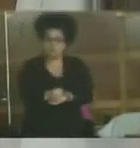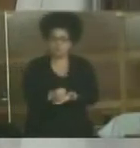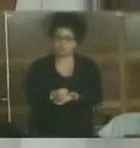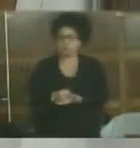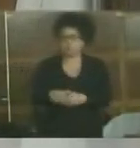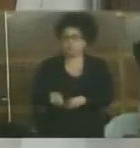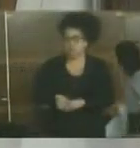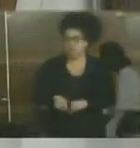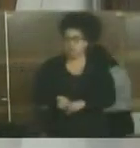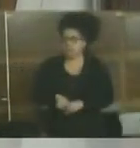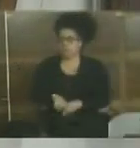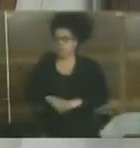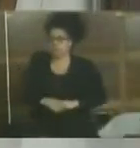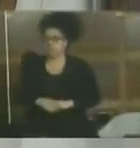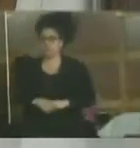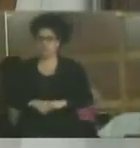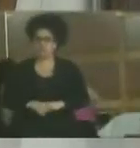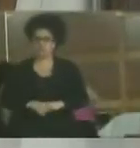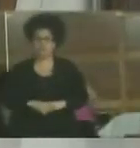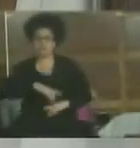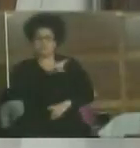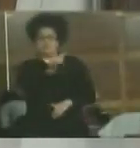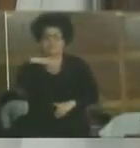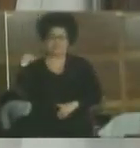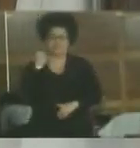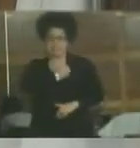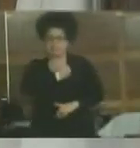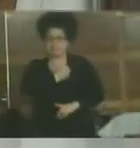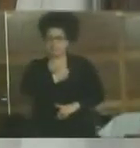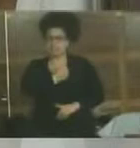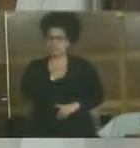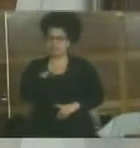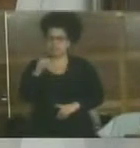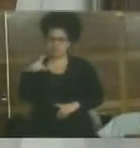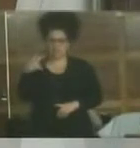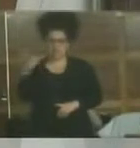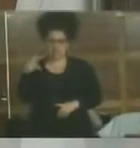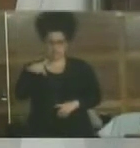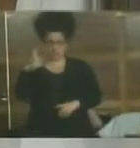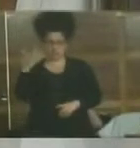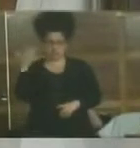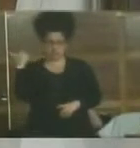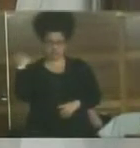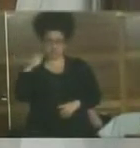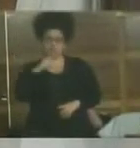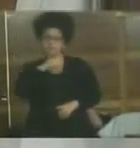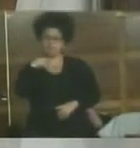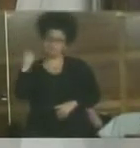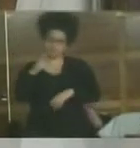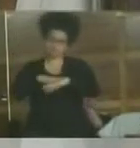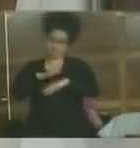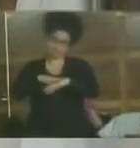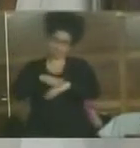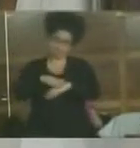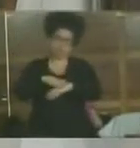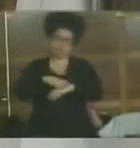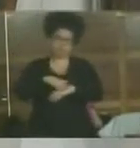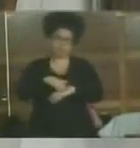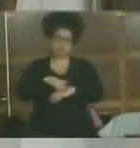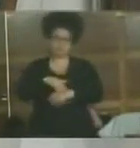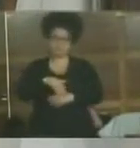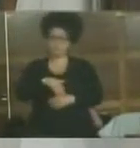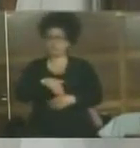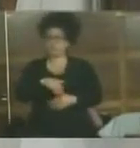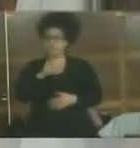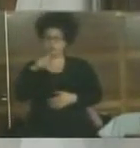autistas. Suicídio, recentemente nós perdemos uma adolescente por conta de suicídio, e é muito